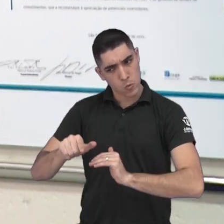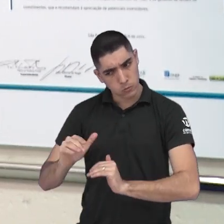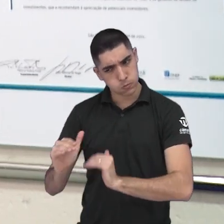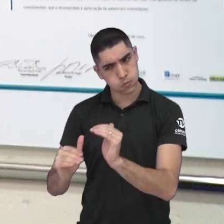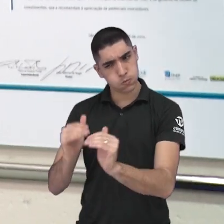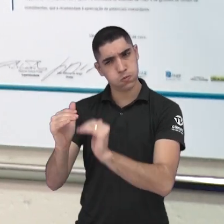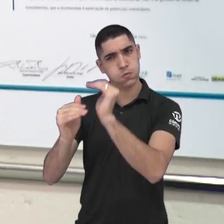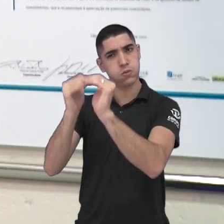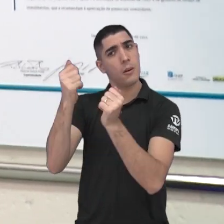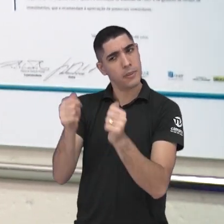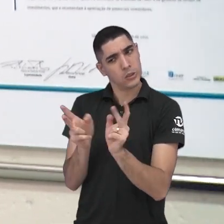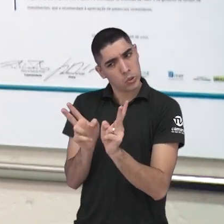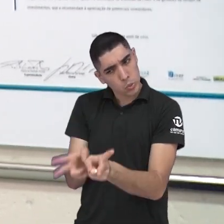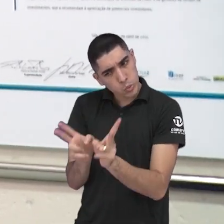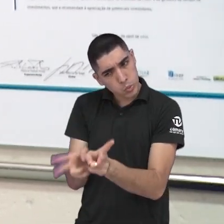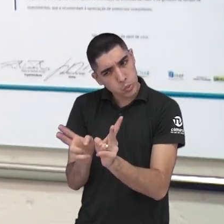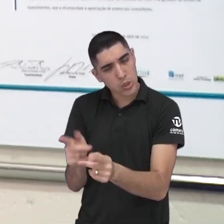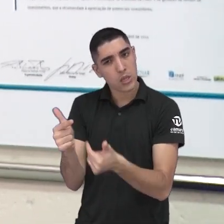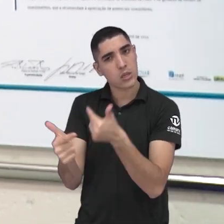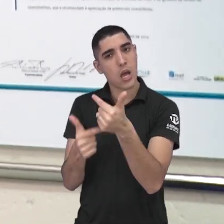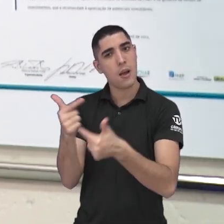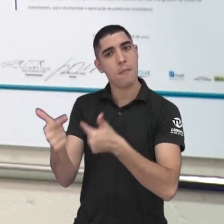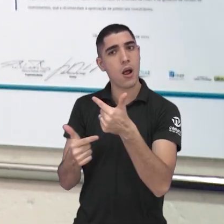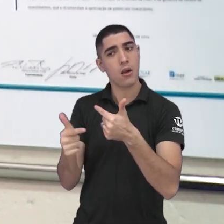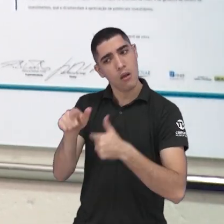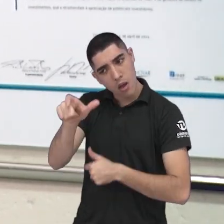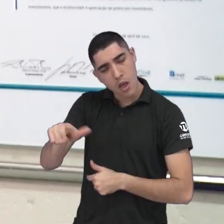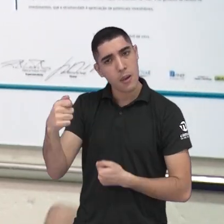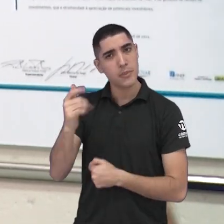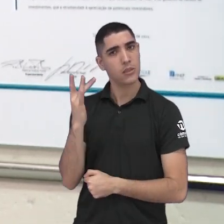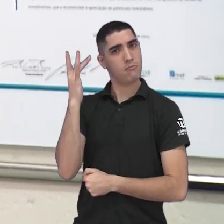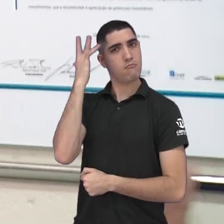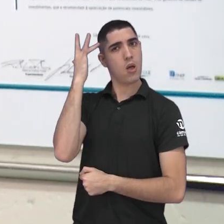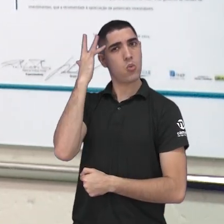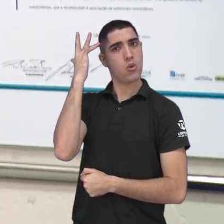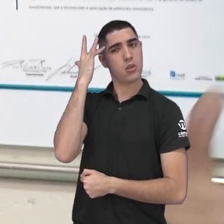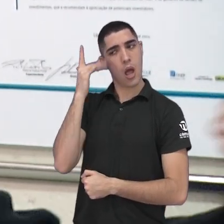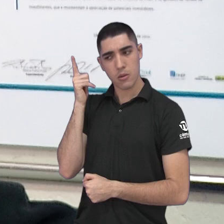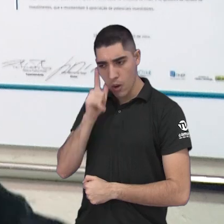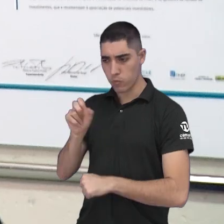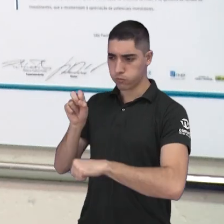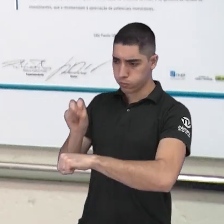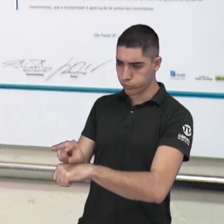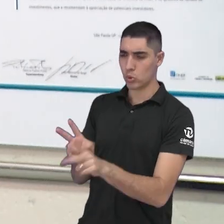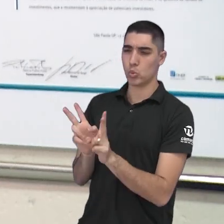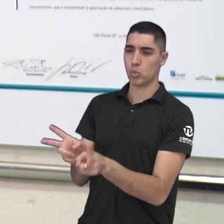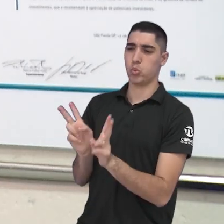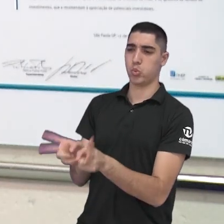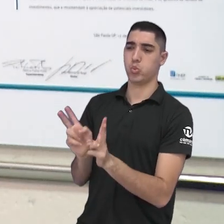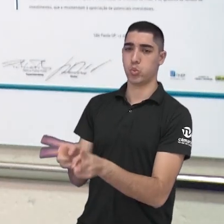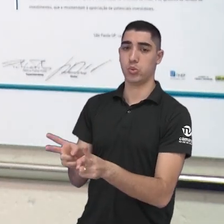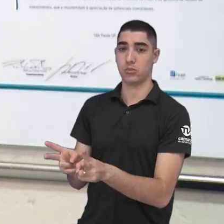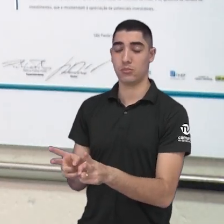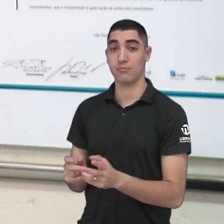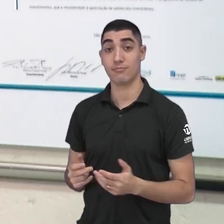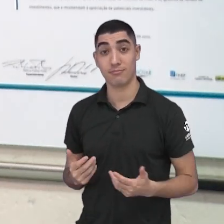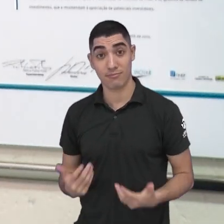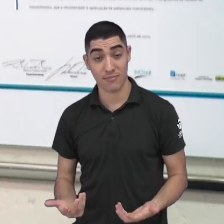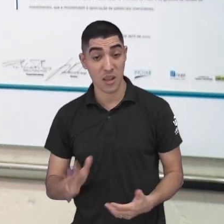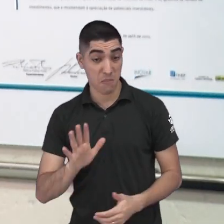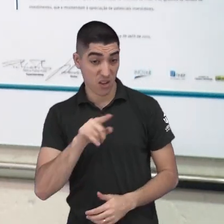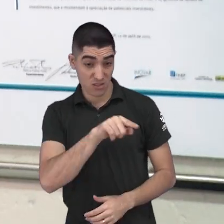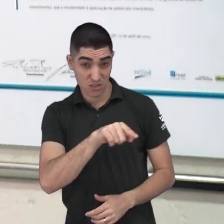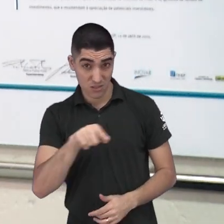tem que ser no tempo em que a gente tem a disponibilidade da vaga e que as pessoas têm a maturidade para assumir essa outra vaga.